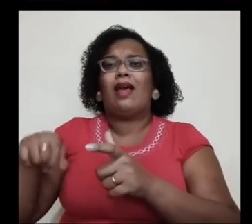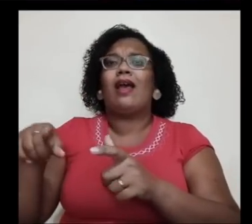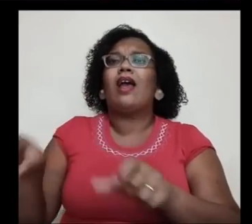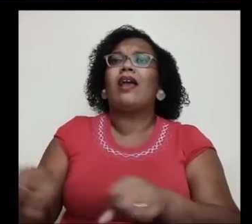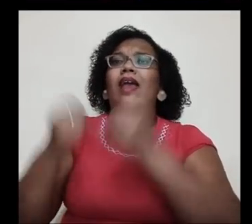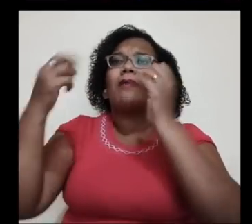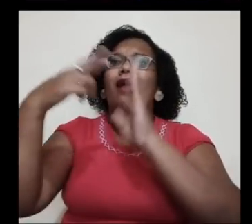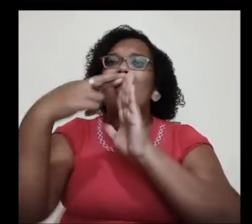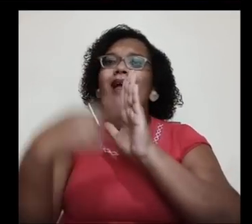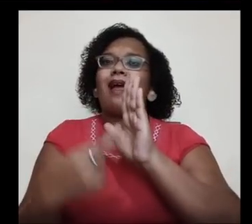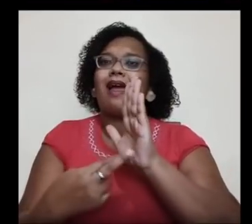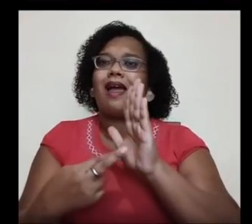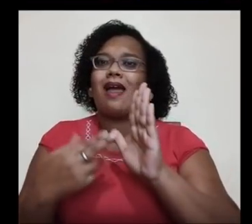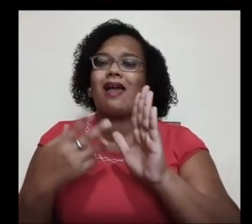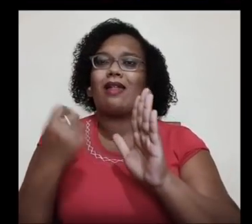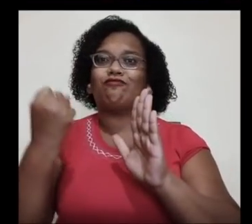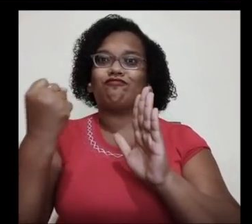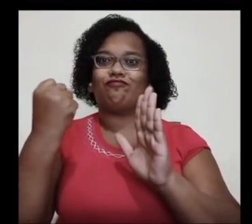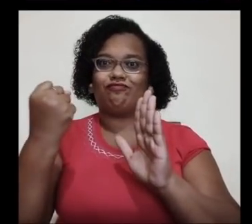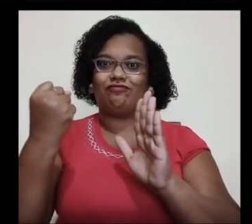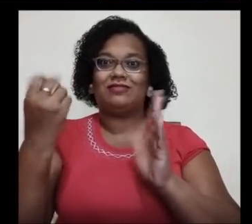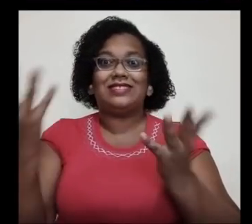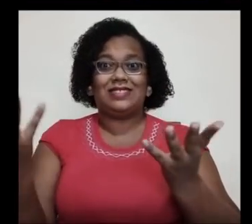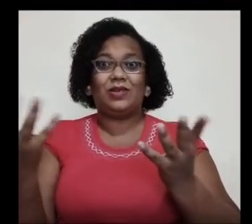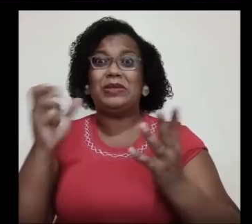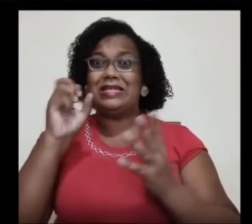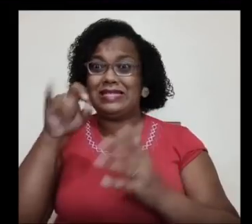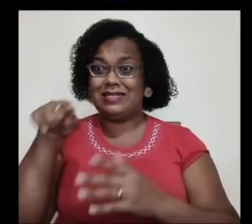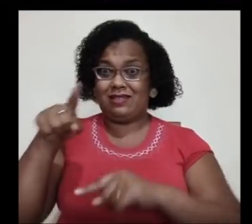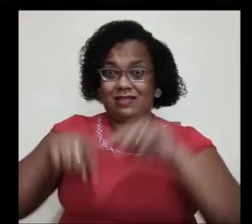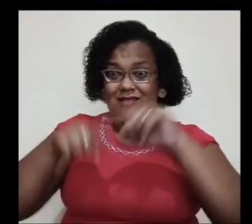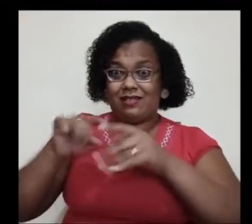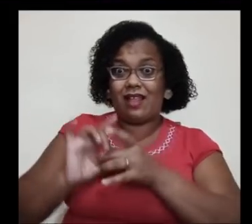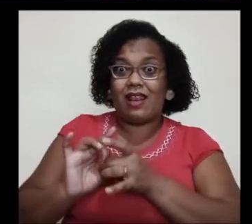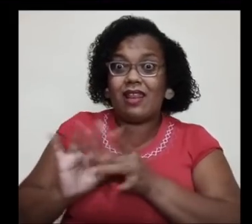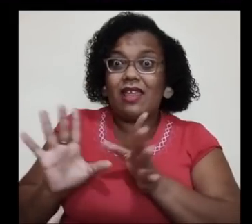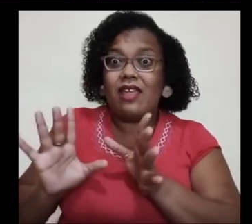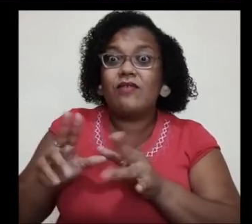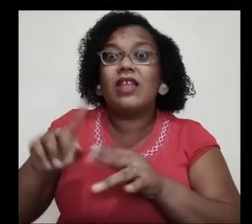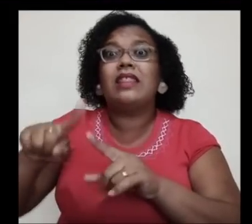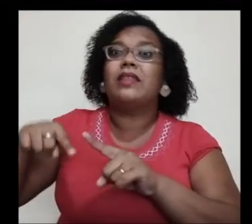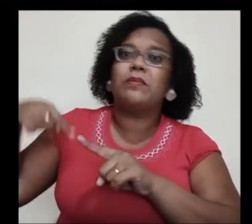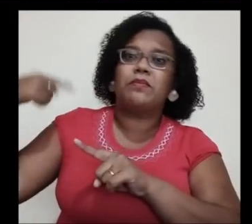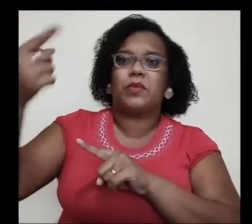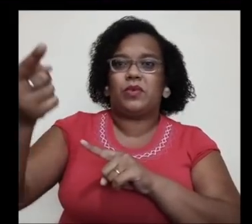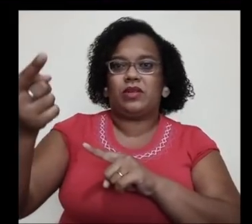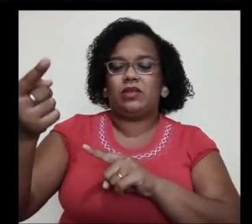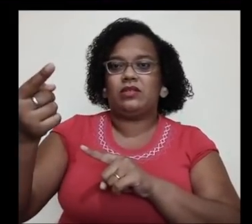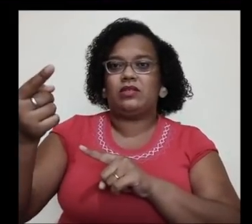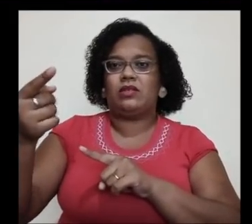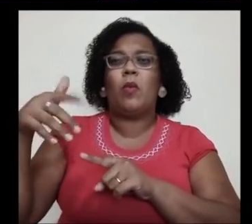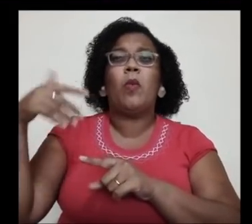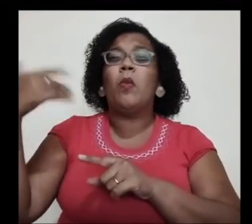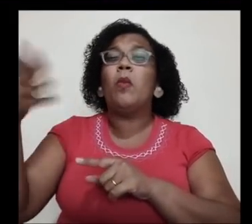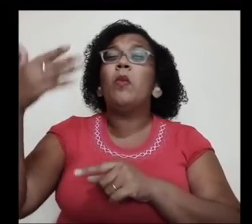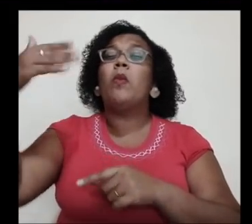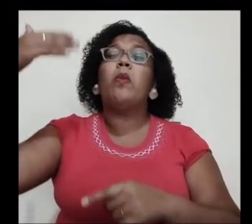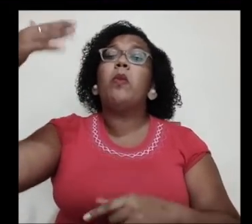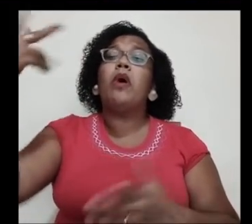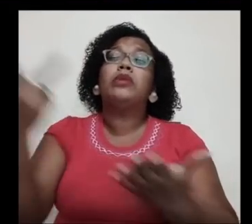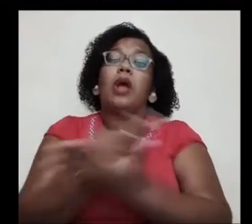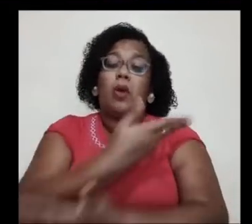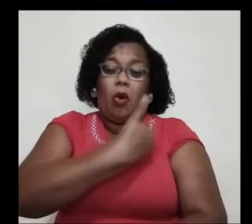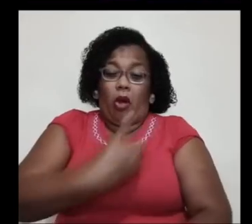posteriormente, quando o governo enviar um novo projeto de lei para o Congresso aprovar a quebra da chamada regra de